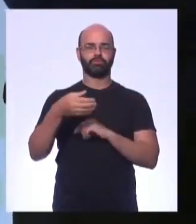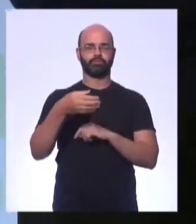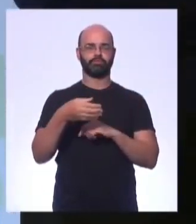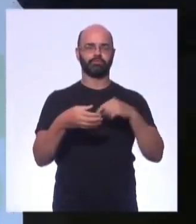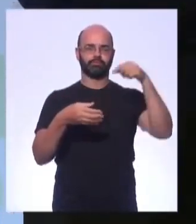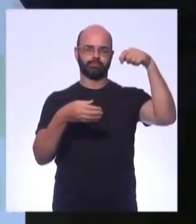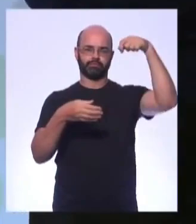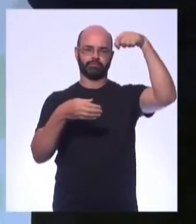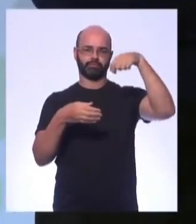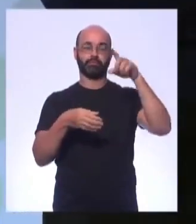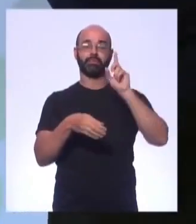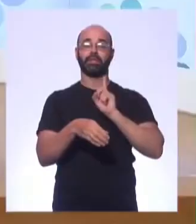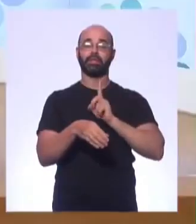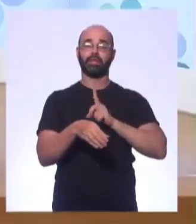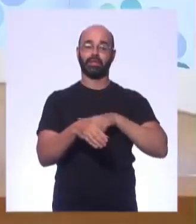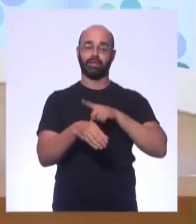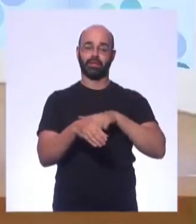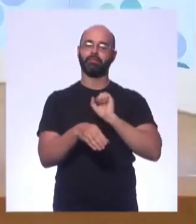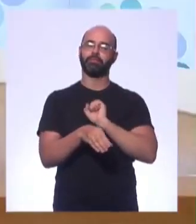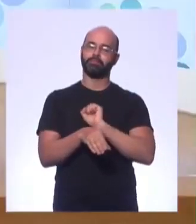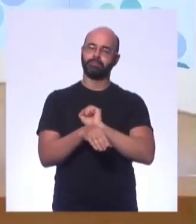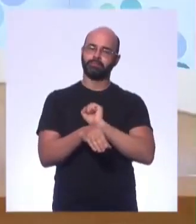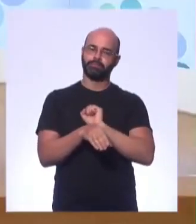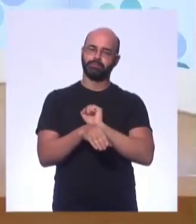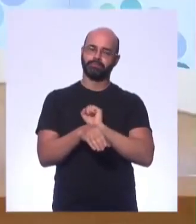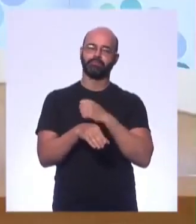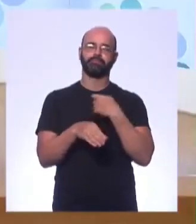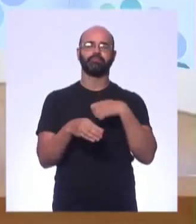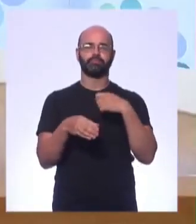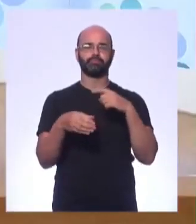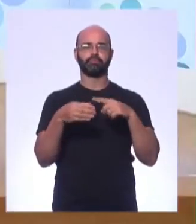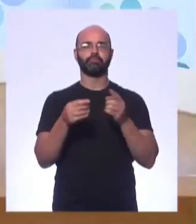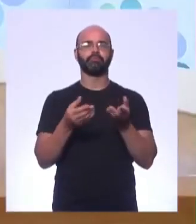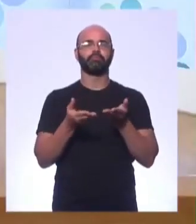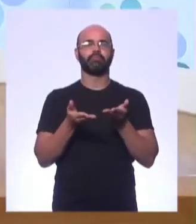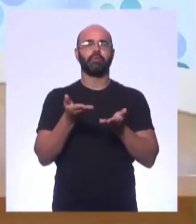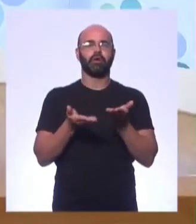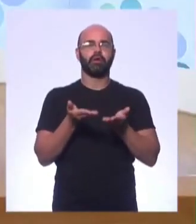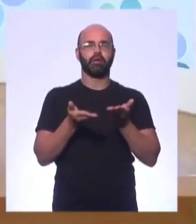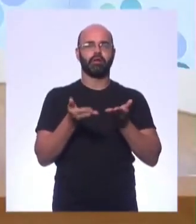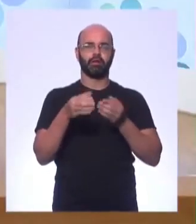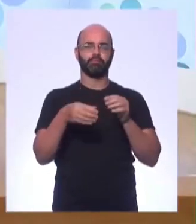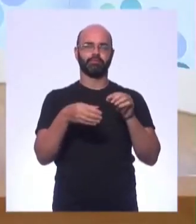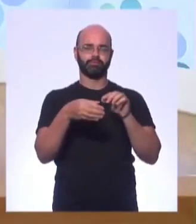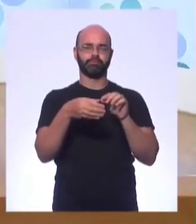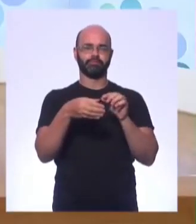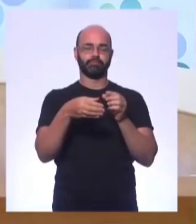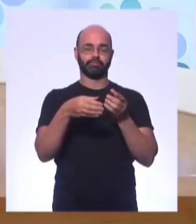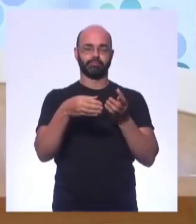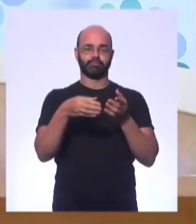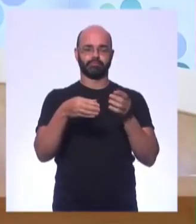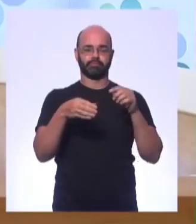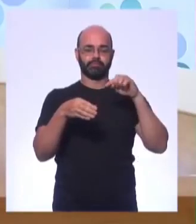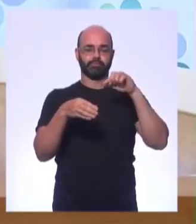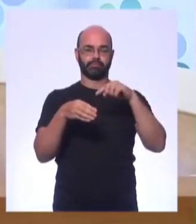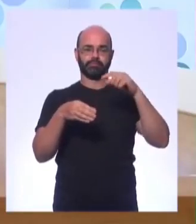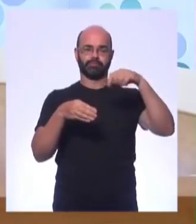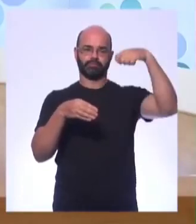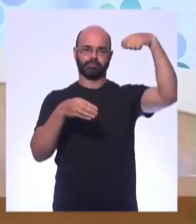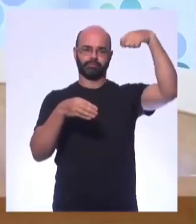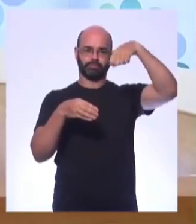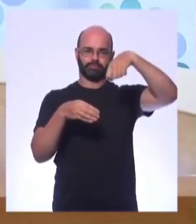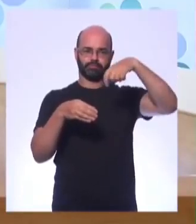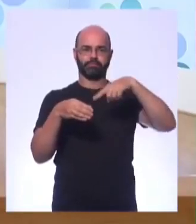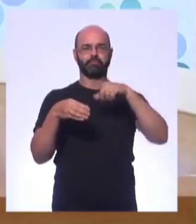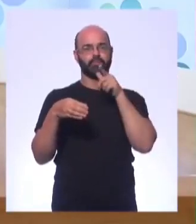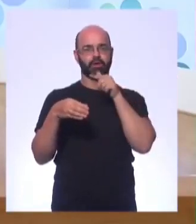um certo tempo em contato com a água para que eles entrem em equilíbrio térmico, né? Ou seja, a temperatura do termômetro e a